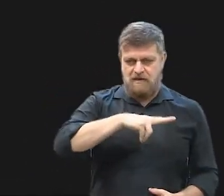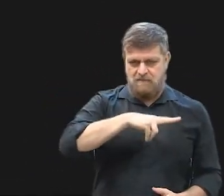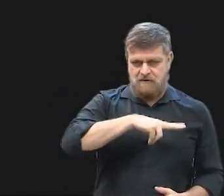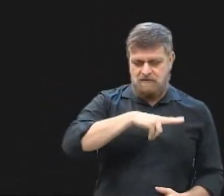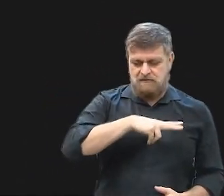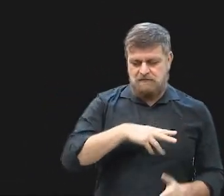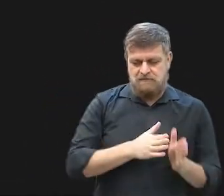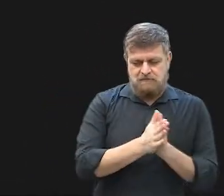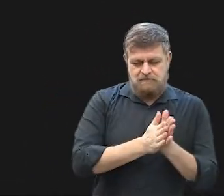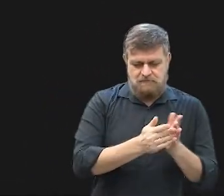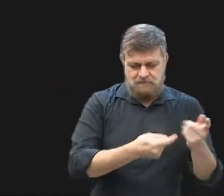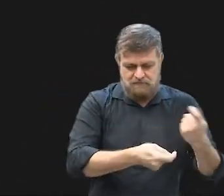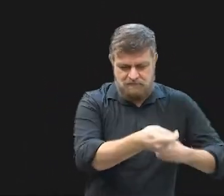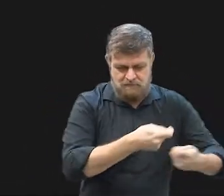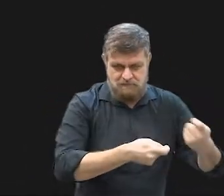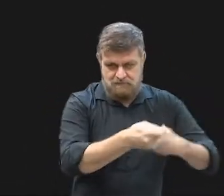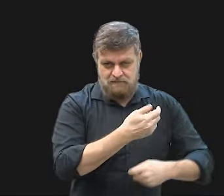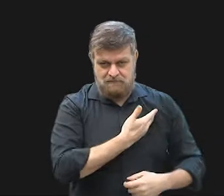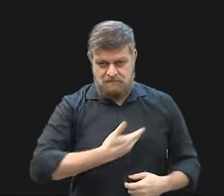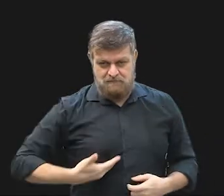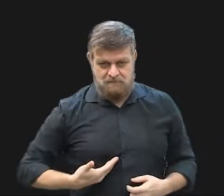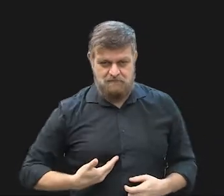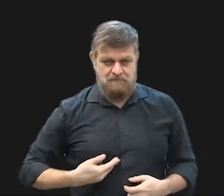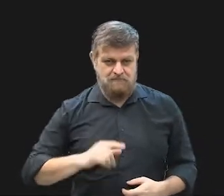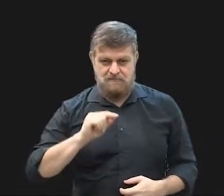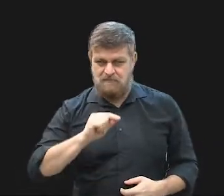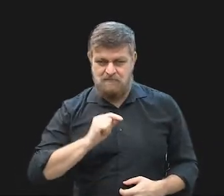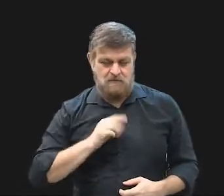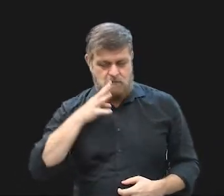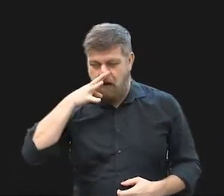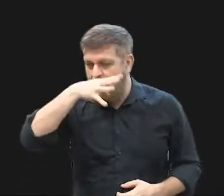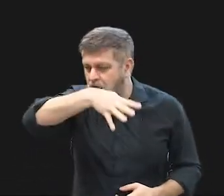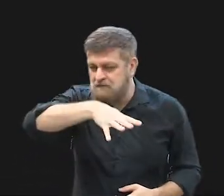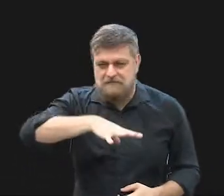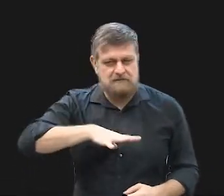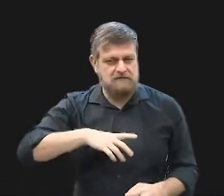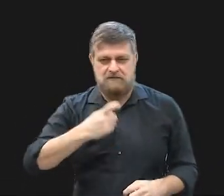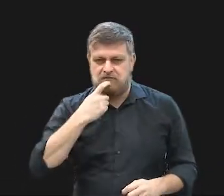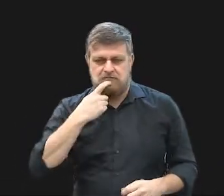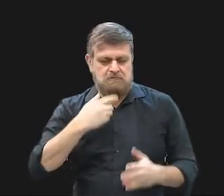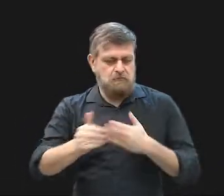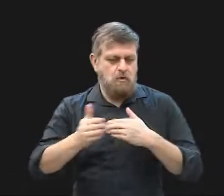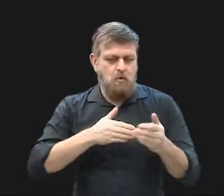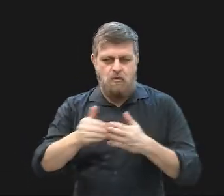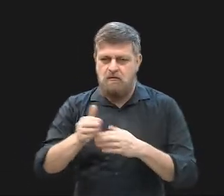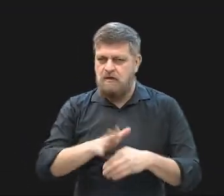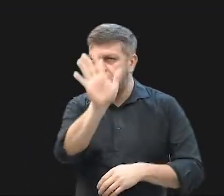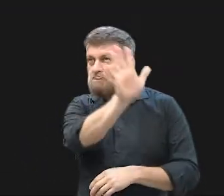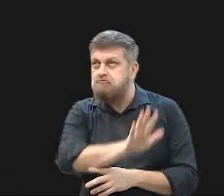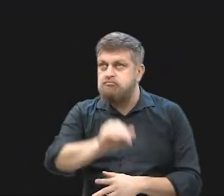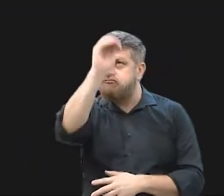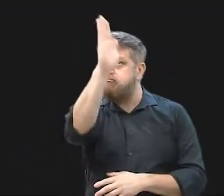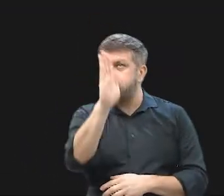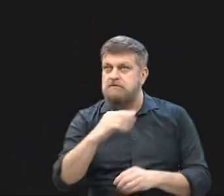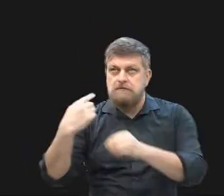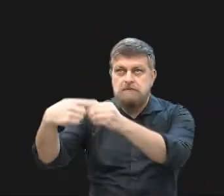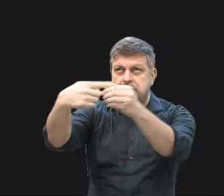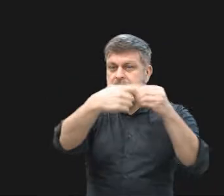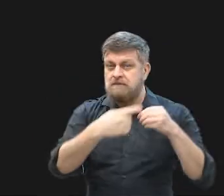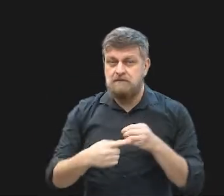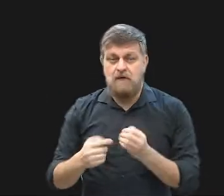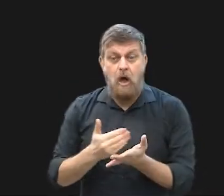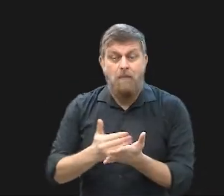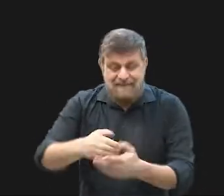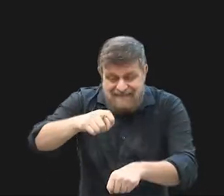a administração pública, aqui eu não estou falando só de Campinas, estou falando de qualquer parte do Brasil, o arranjo começa